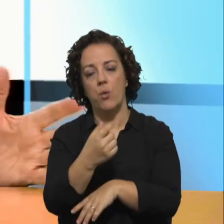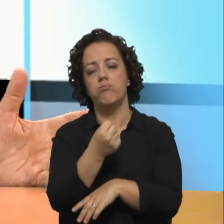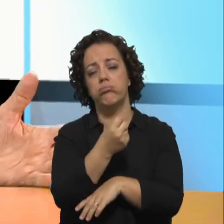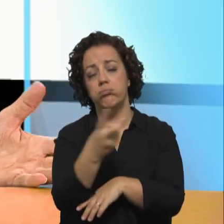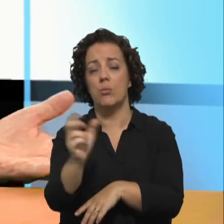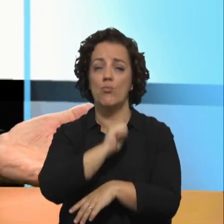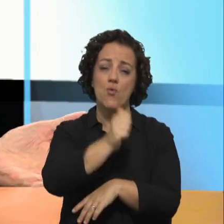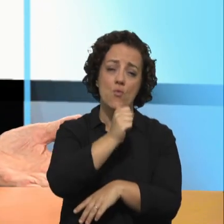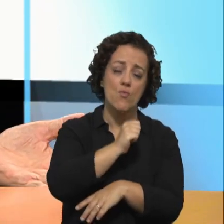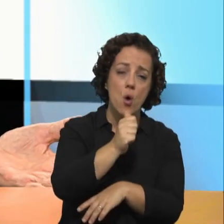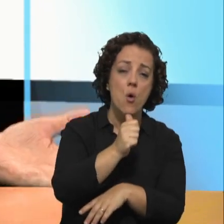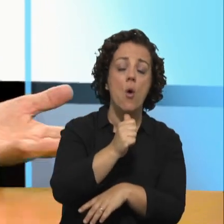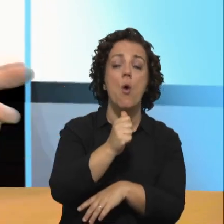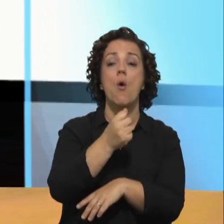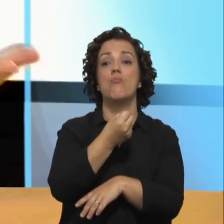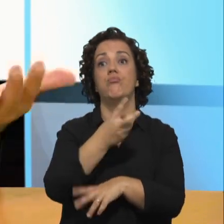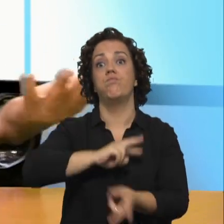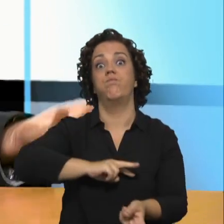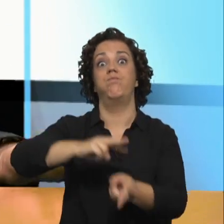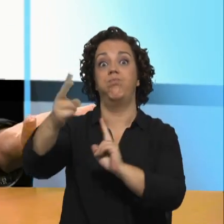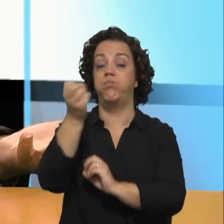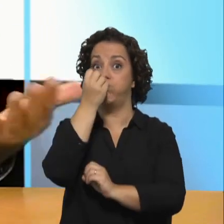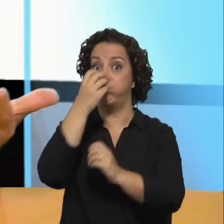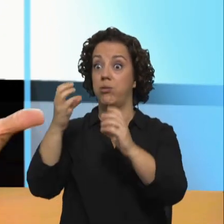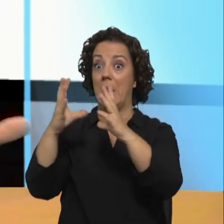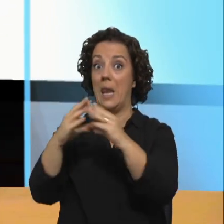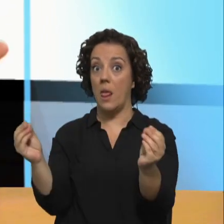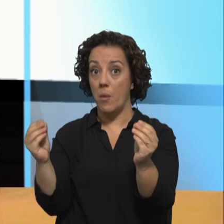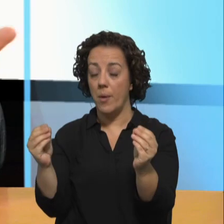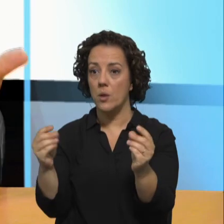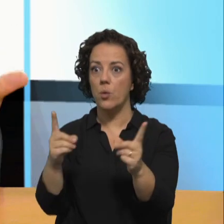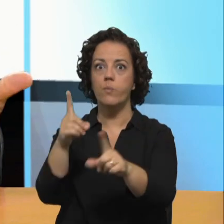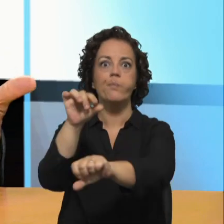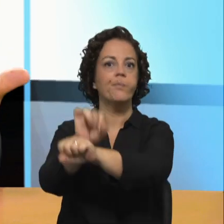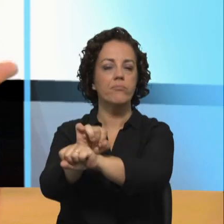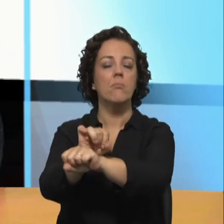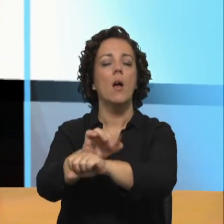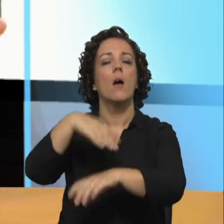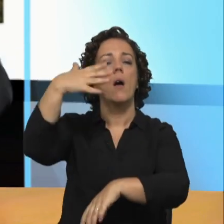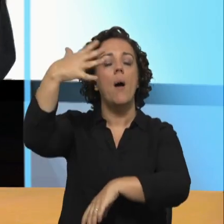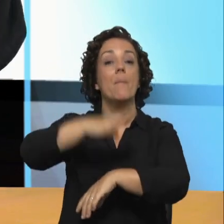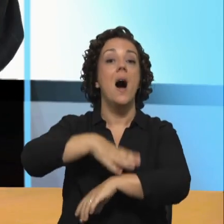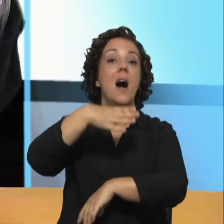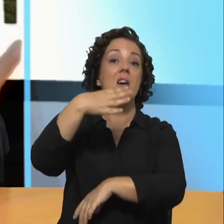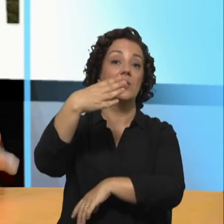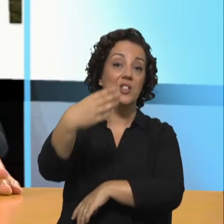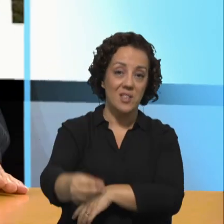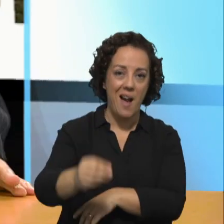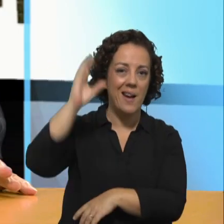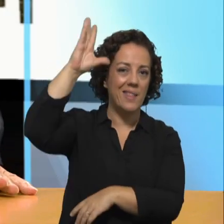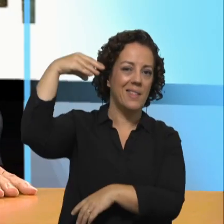aí ficaram encurralados, até aos acordos que mais tarde Yasser Arafat, como